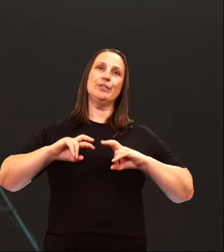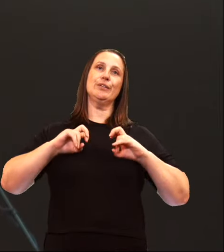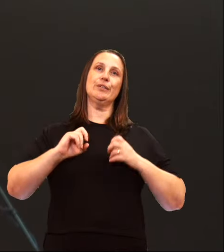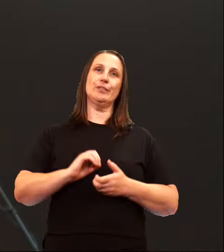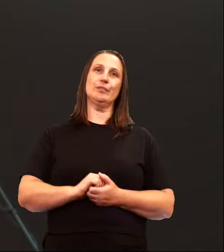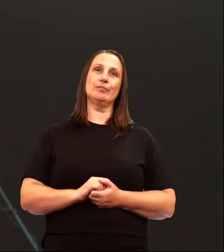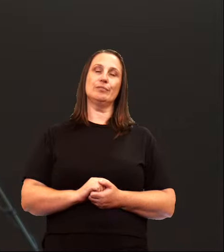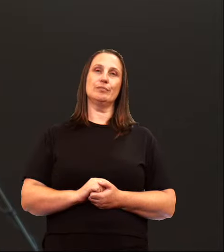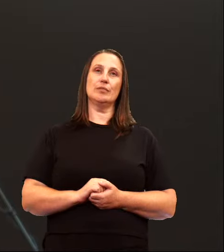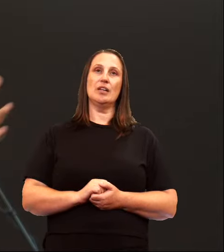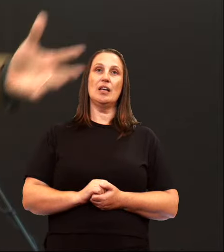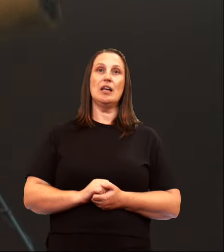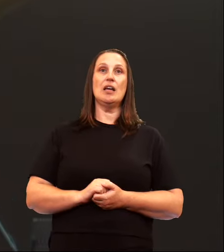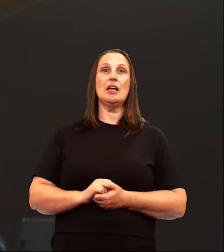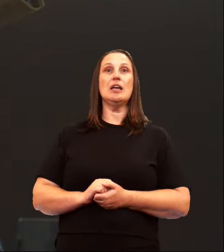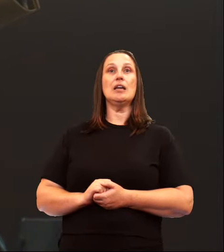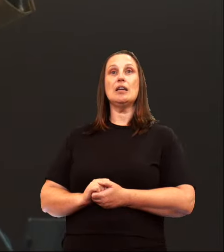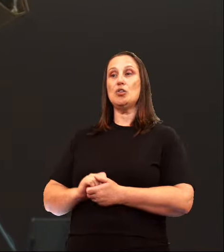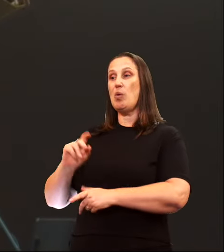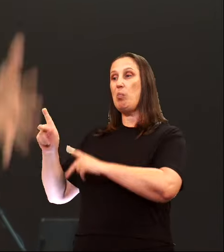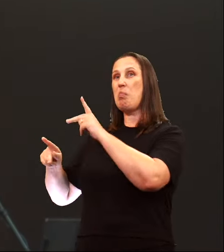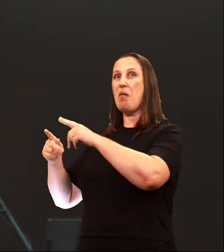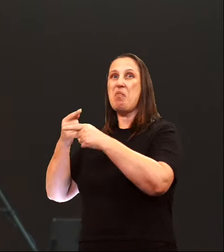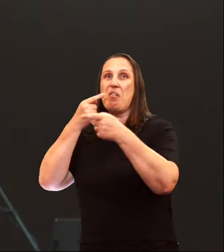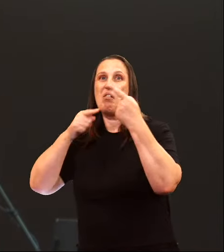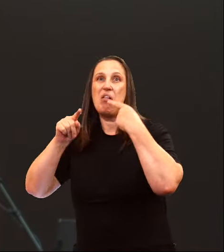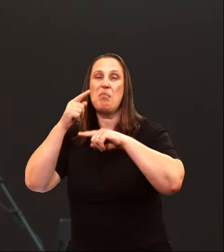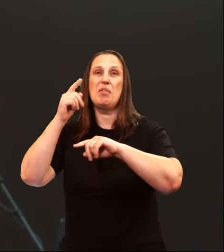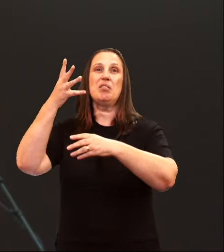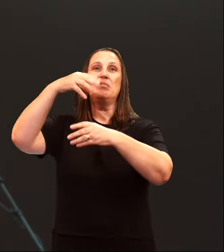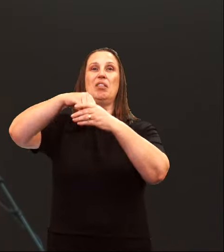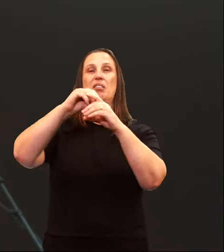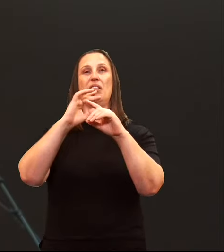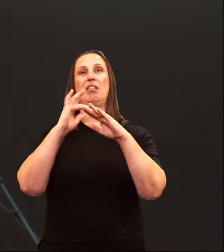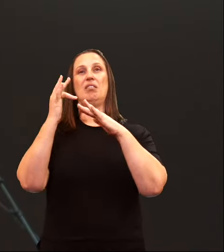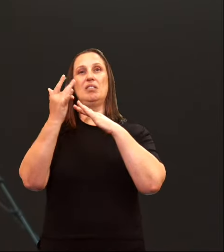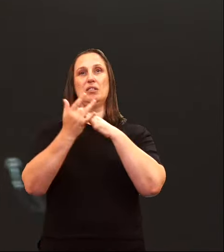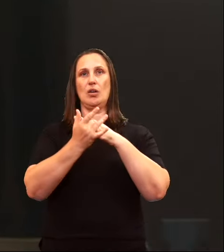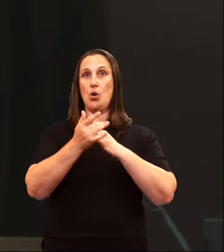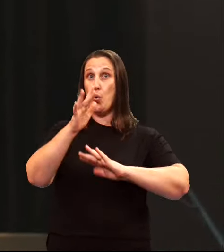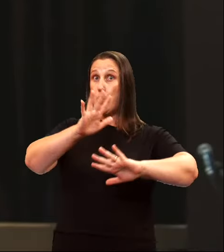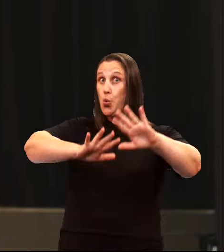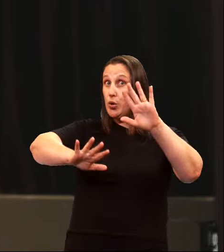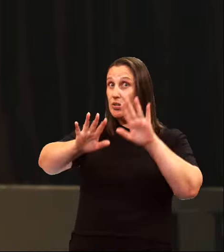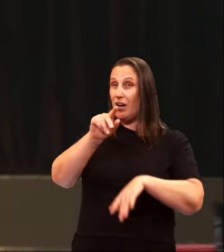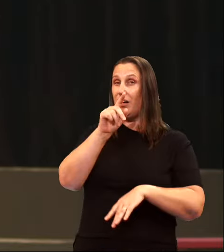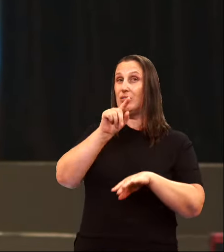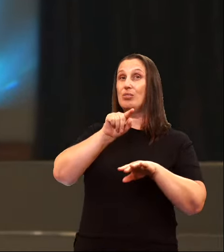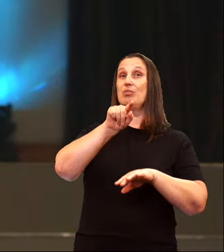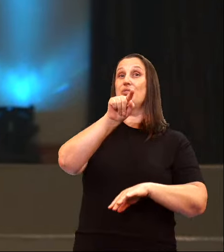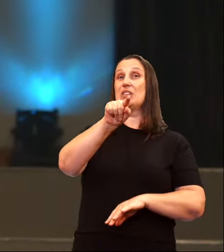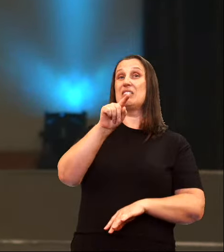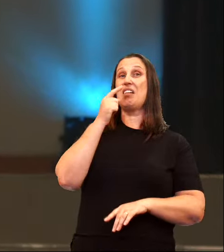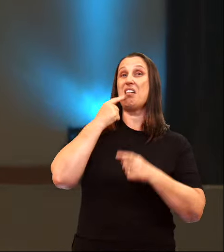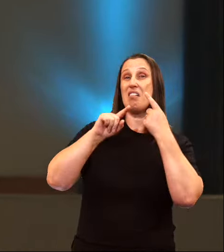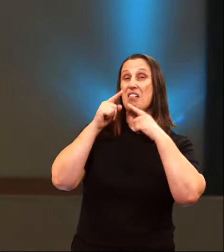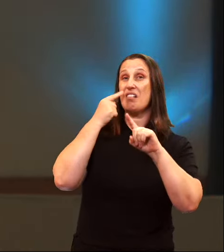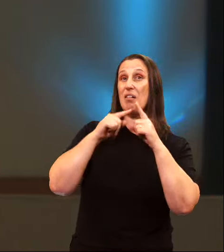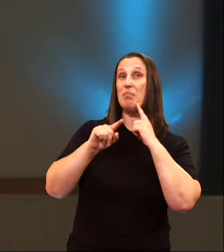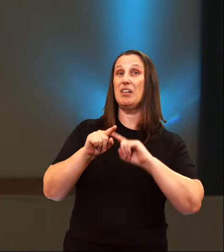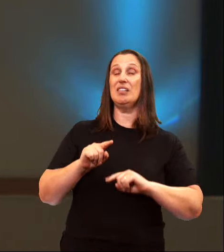Morreu. Gente, cuidado. Às vezes você está reclamando, você está comprando briga que não